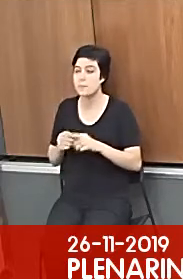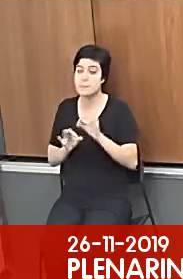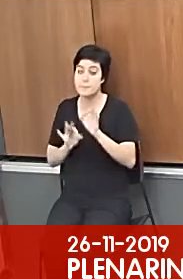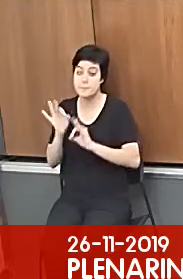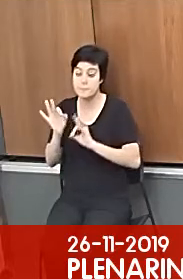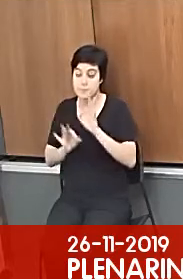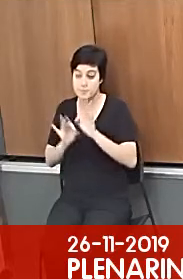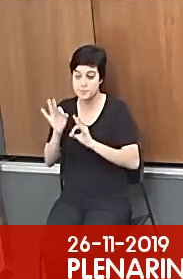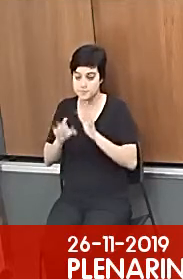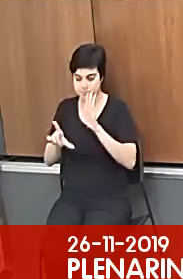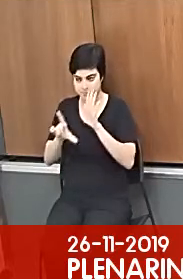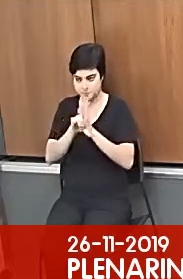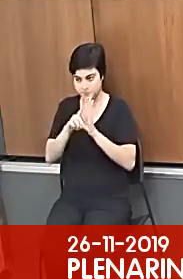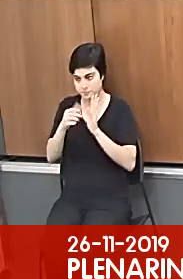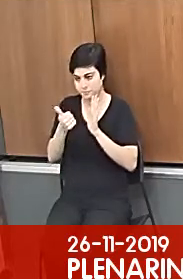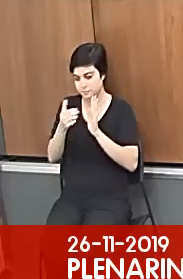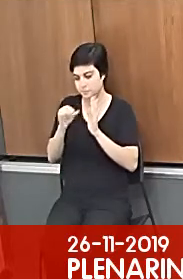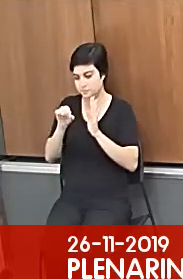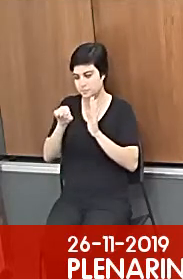Lei